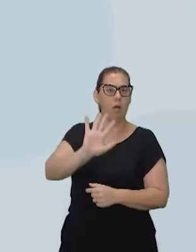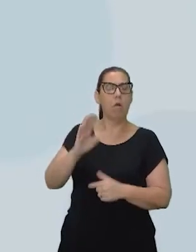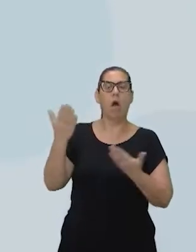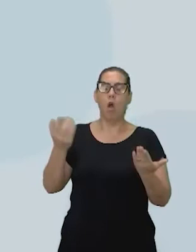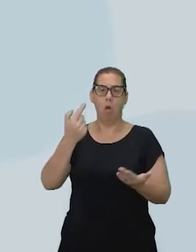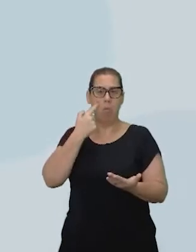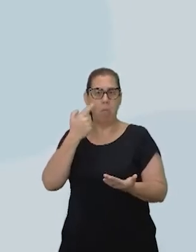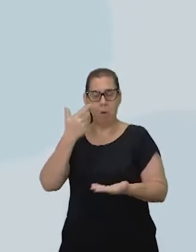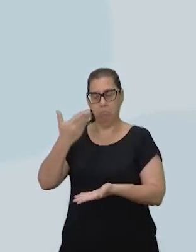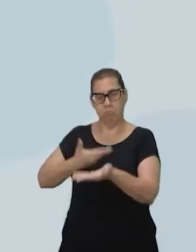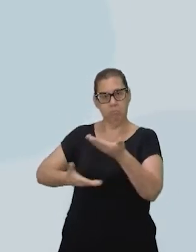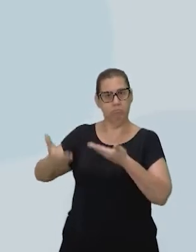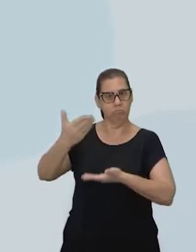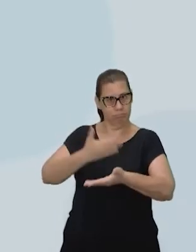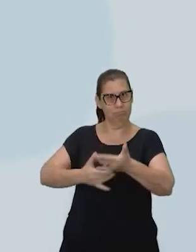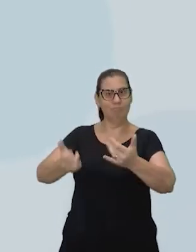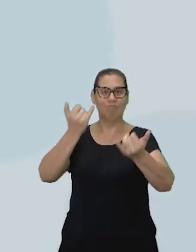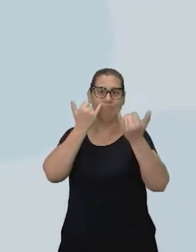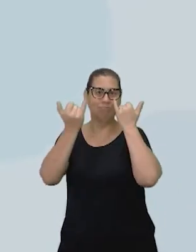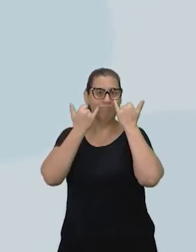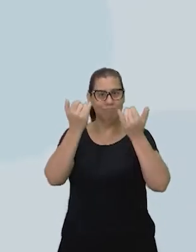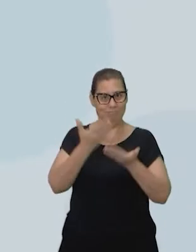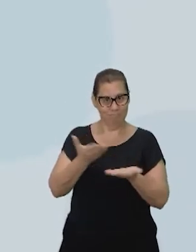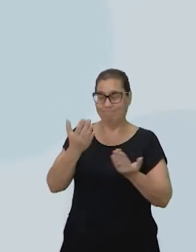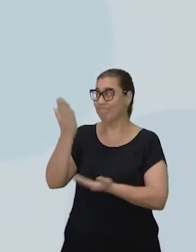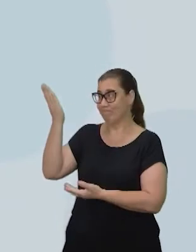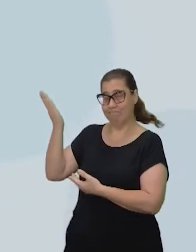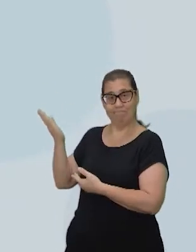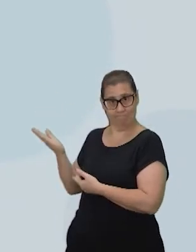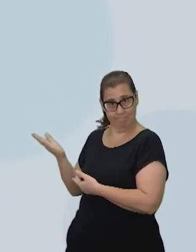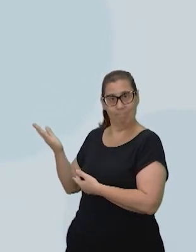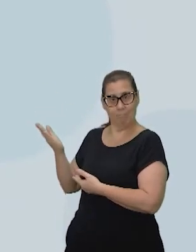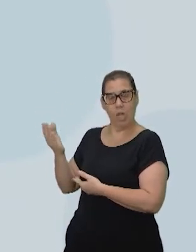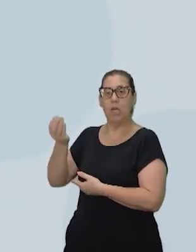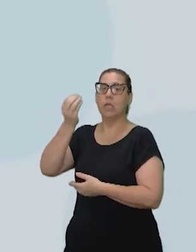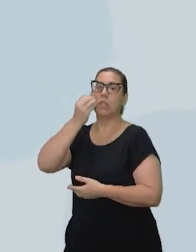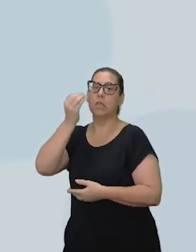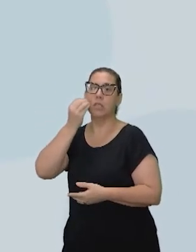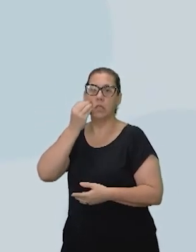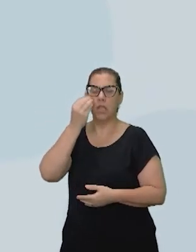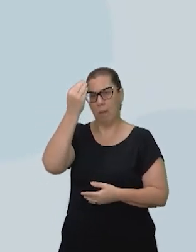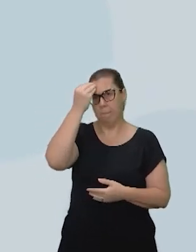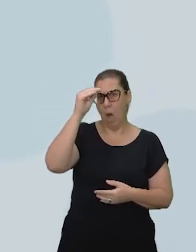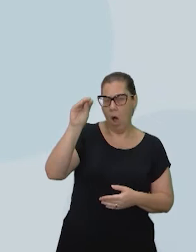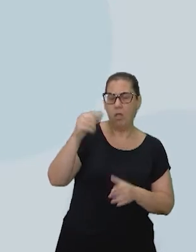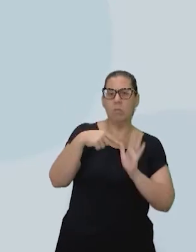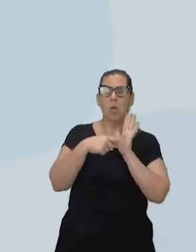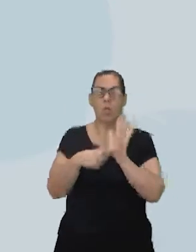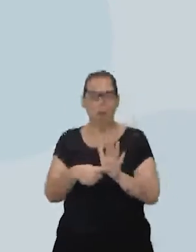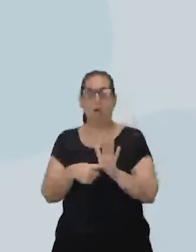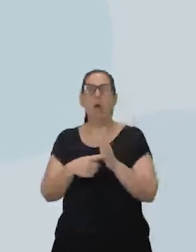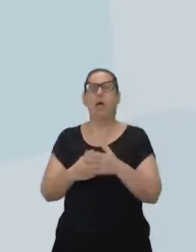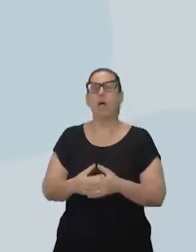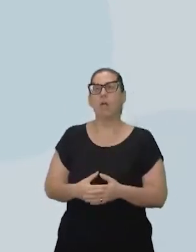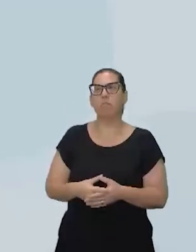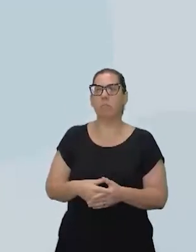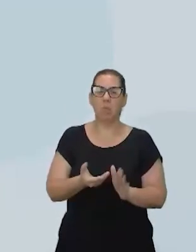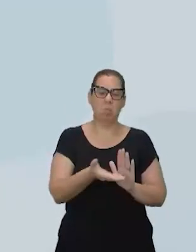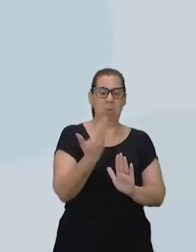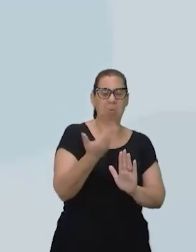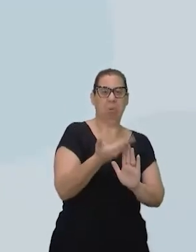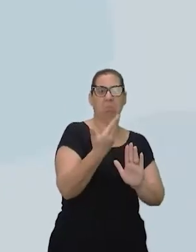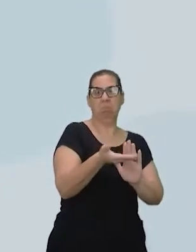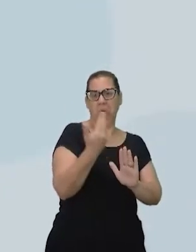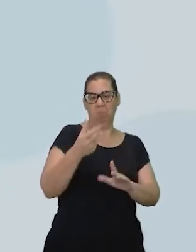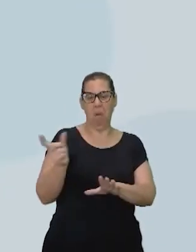vamos aí compartilhar algumas informações, revisar alguns conceitos, testar algumas hipóteses aí, eliminar algumas fake